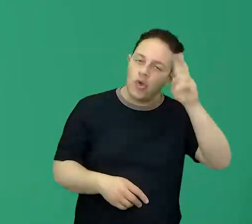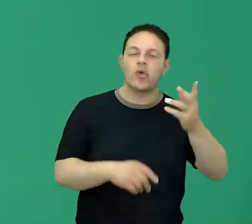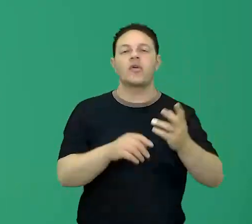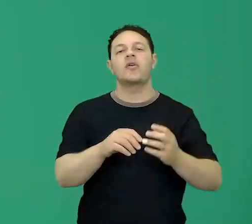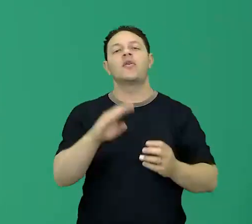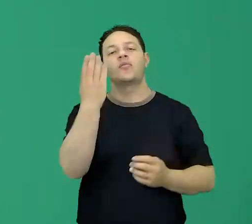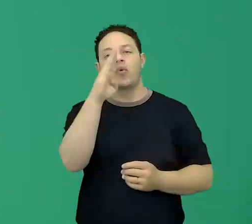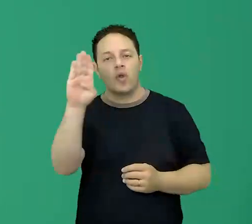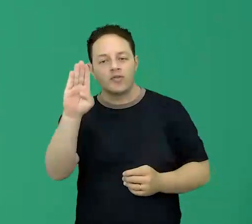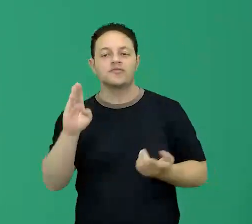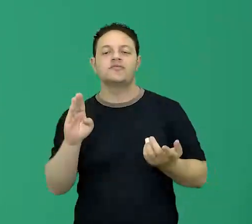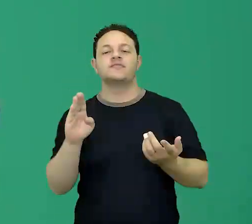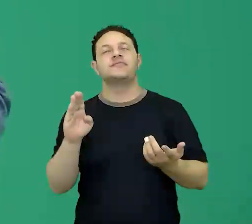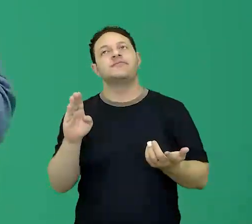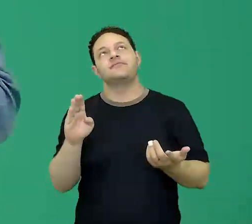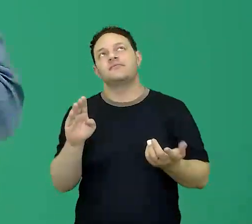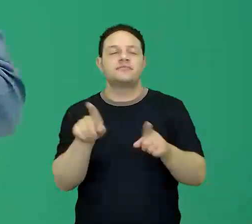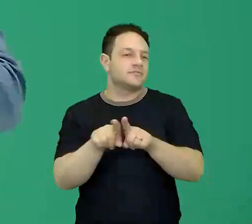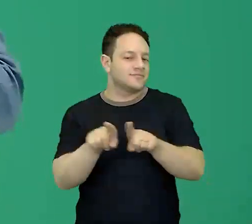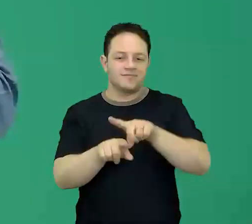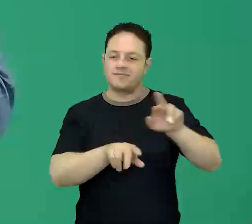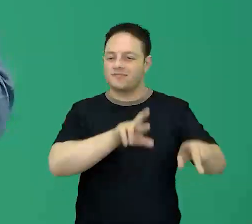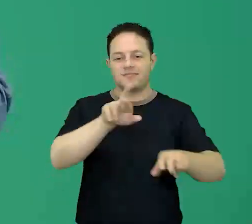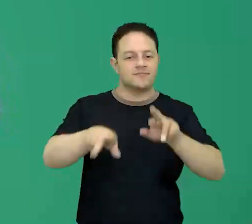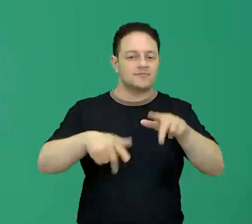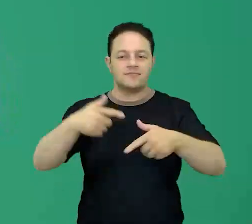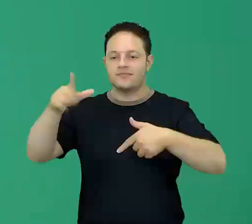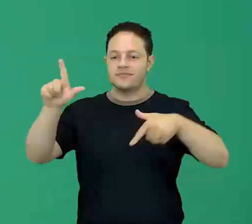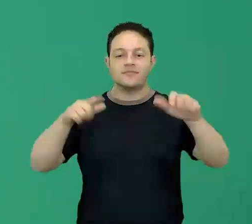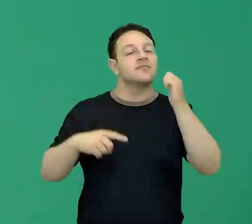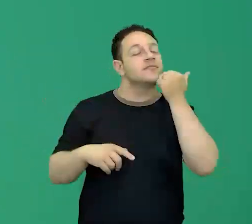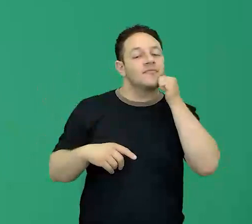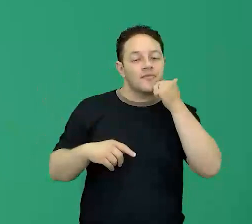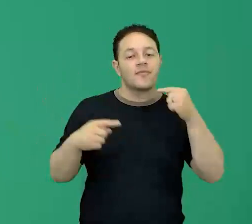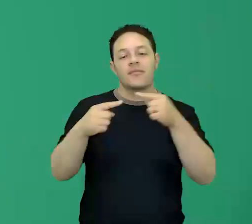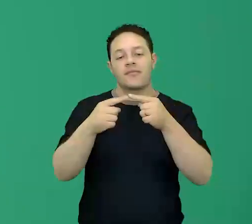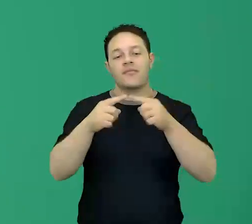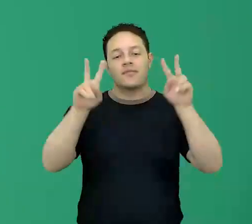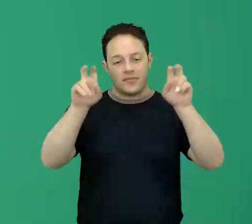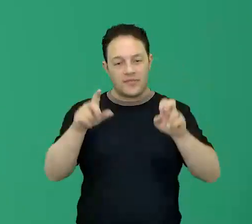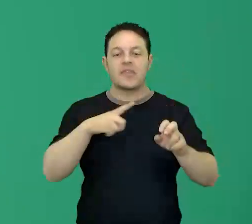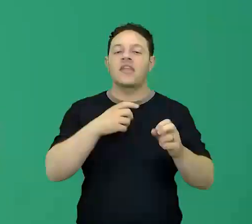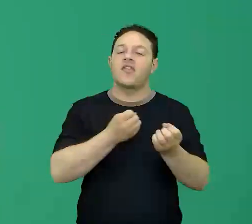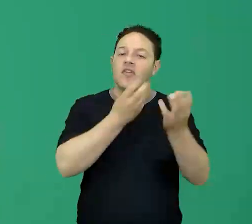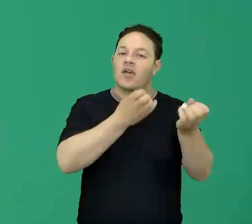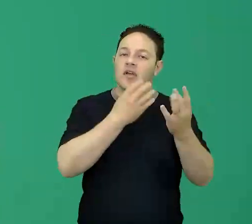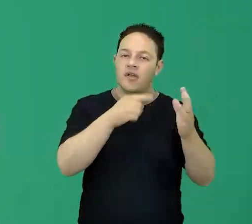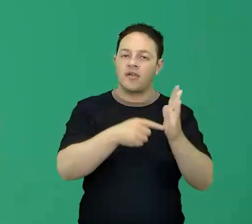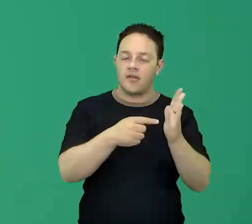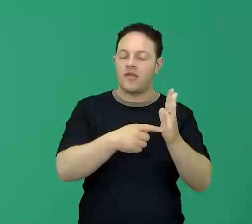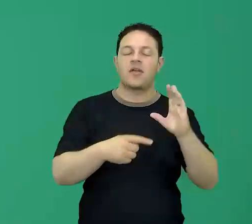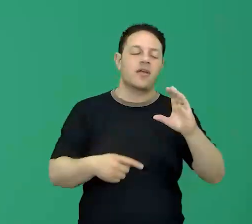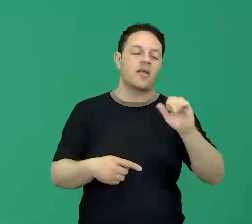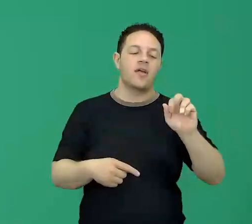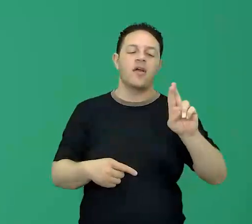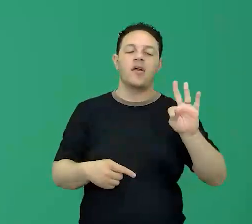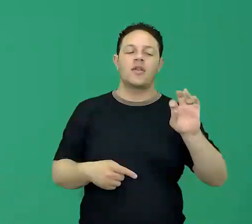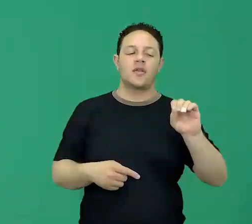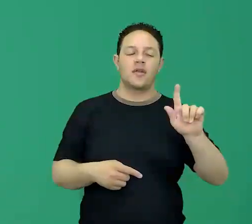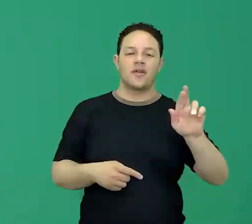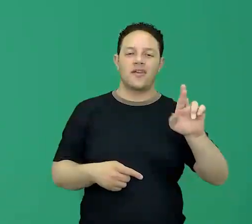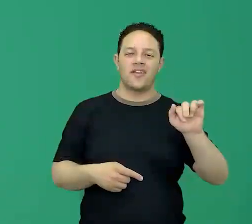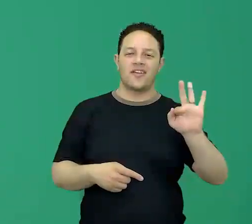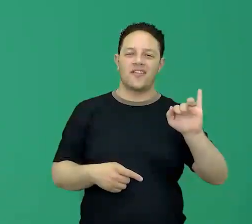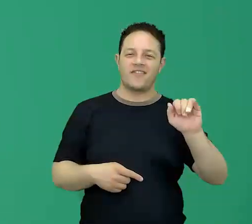falando de biologia, a gente pode falar de vários campos das ciências utilizando os dados da cartografia